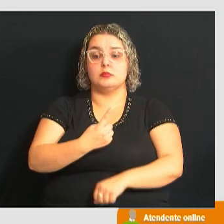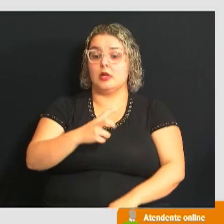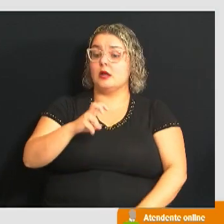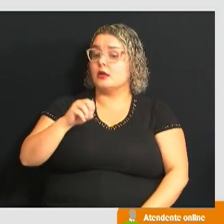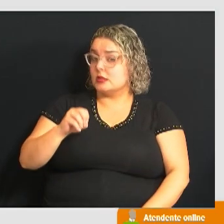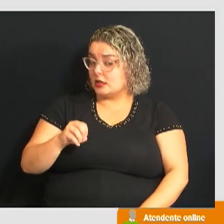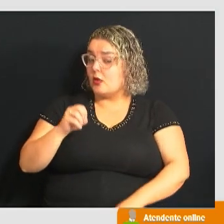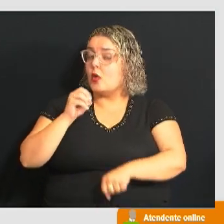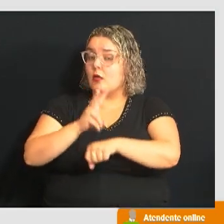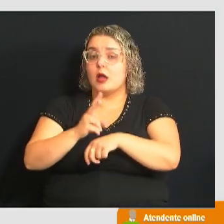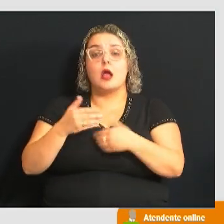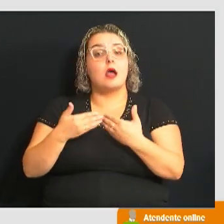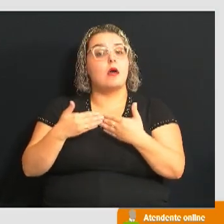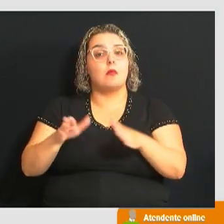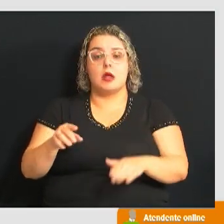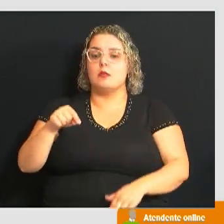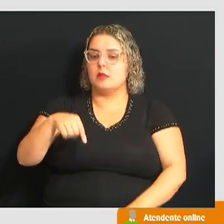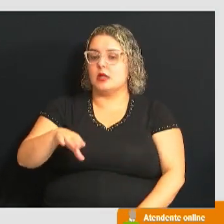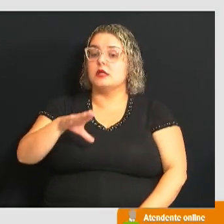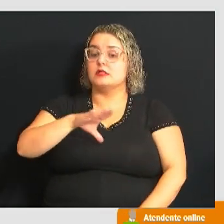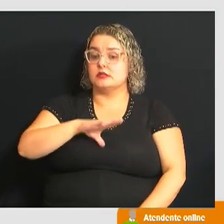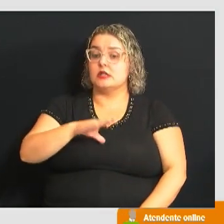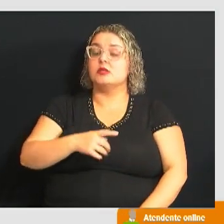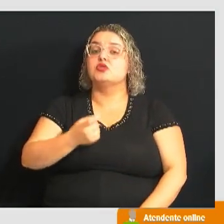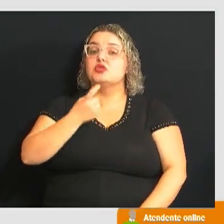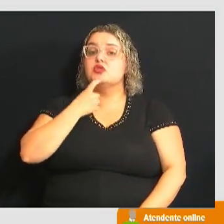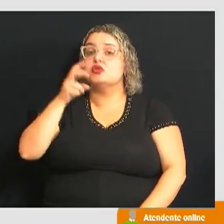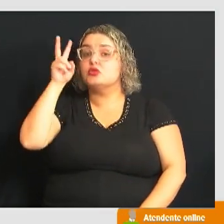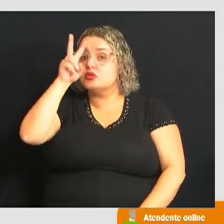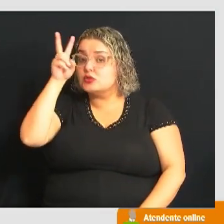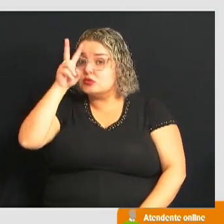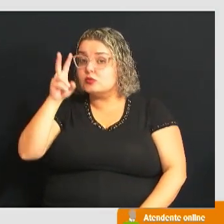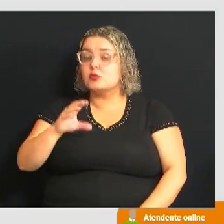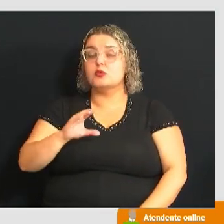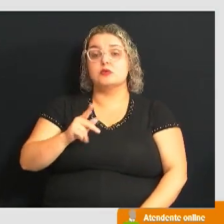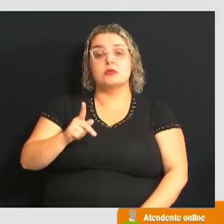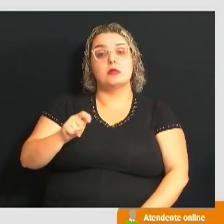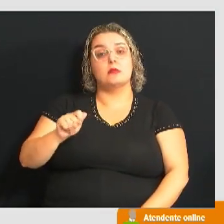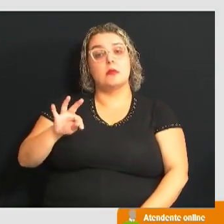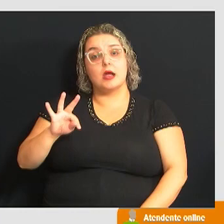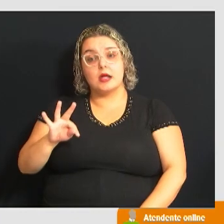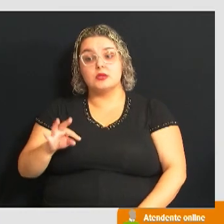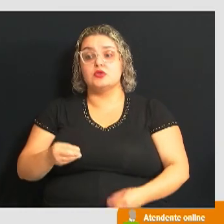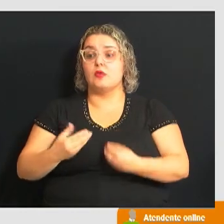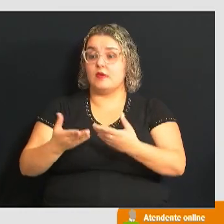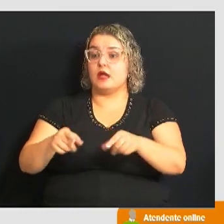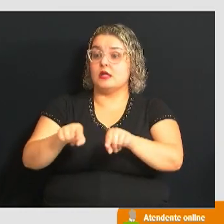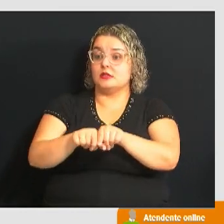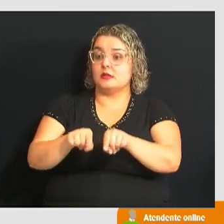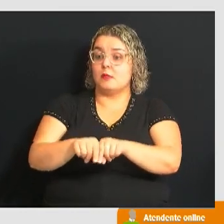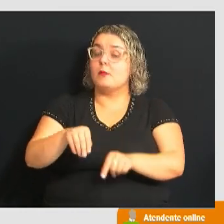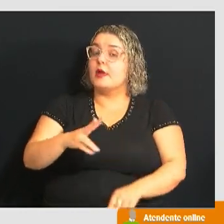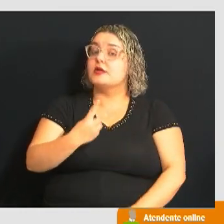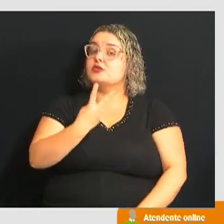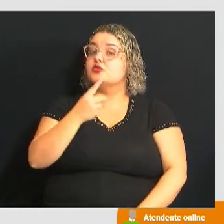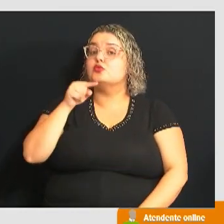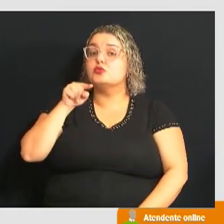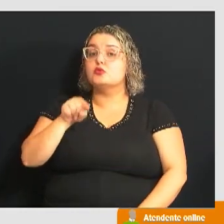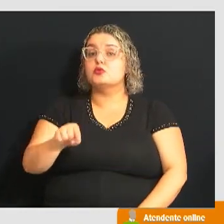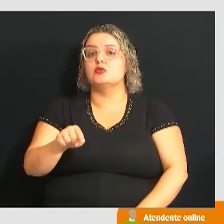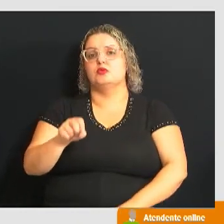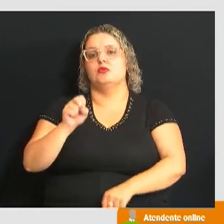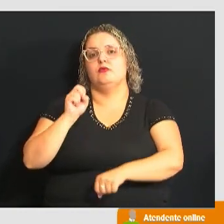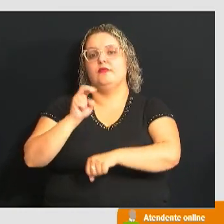vagas disponíveis aqui para a cidade de Campinas. Lembrando que o CEPAT ele oferece também mais de 2.000 vagas em cursos